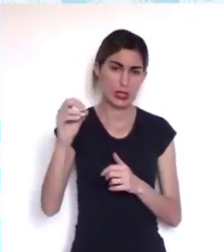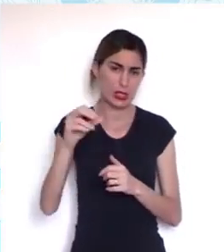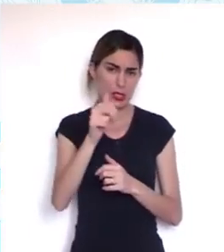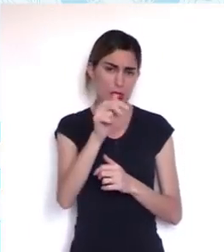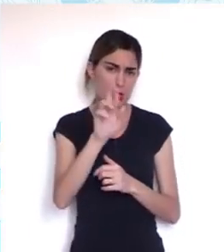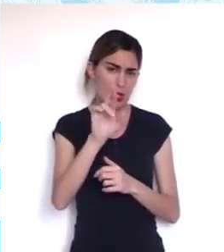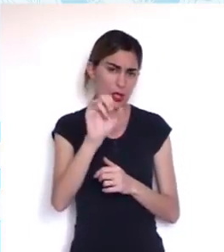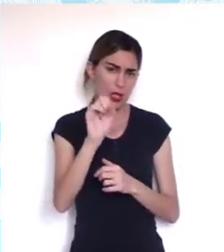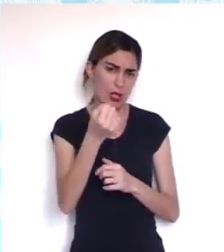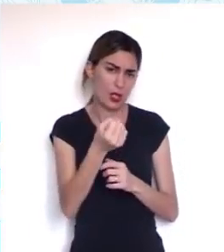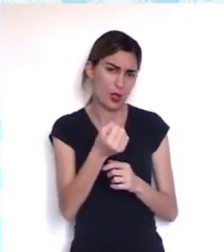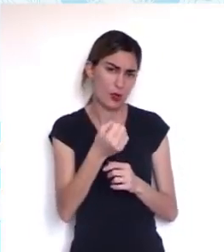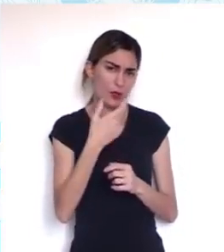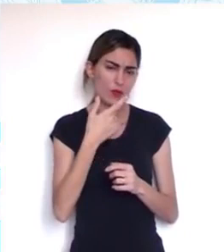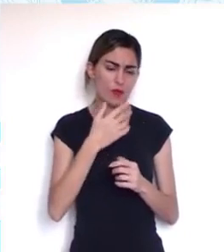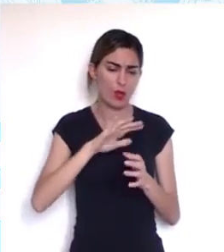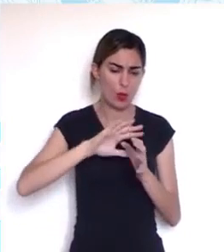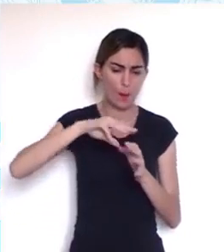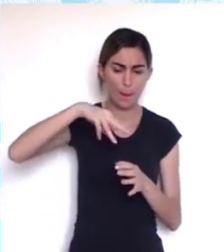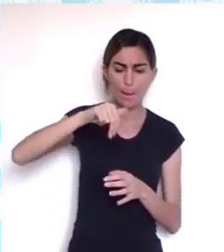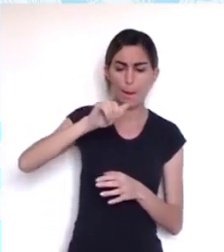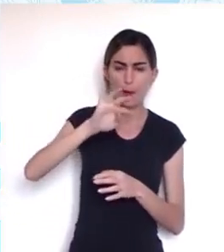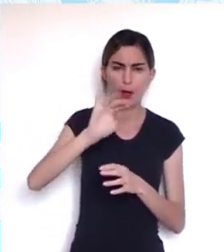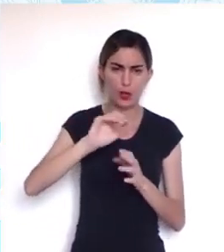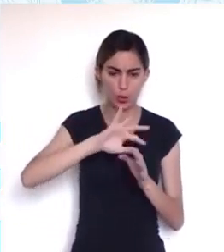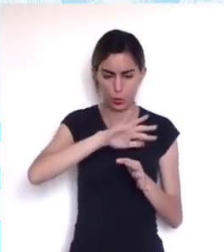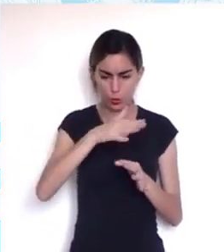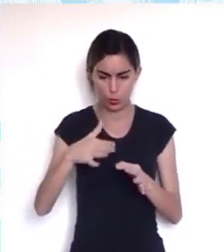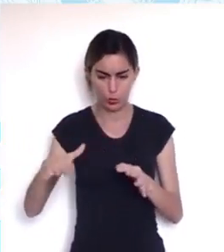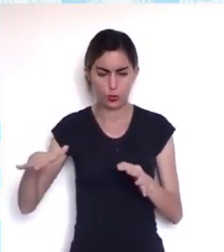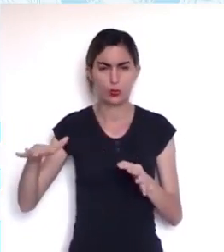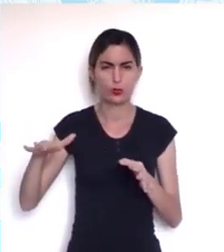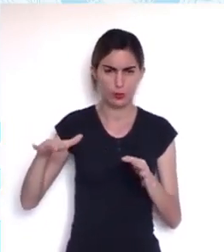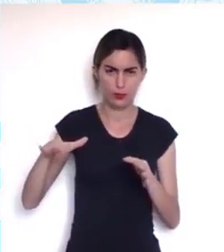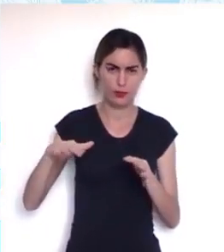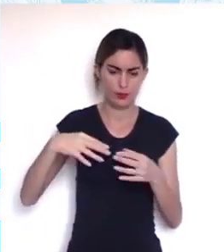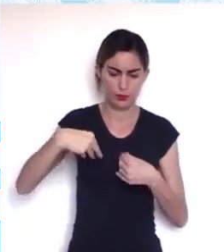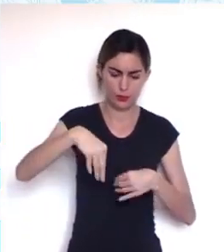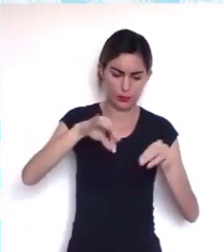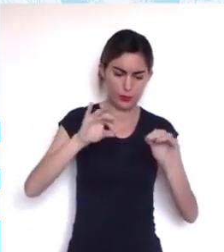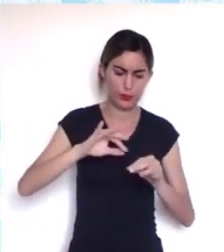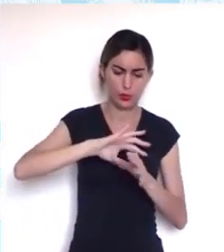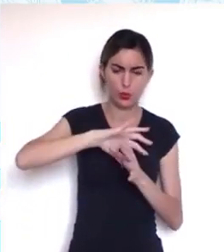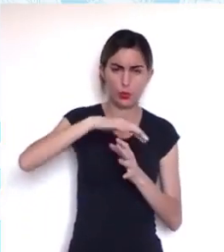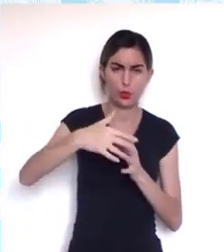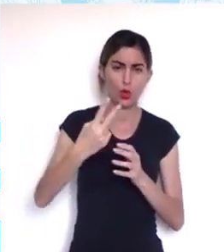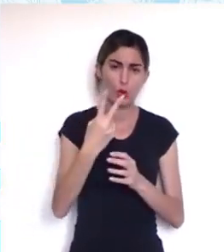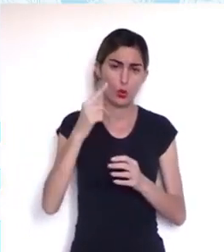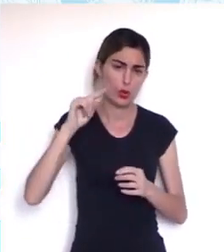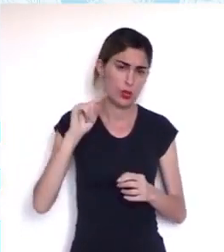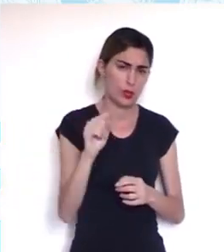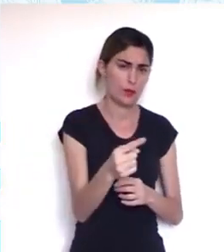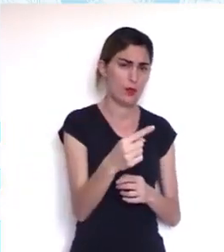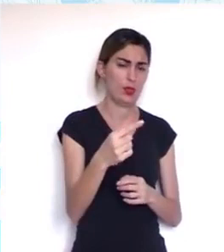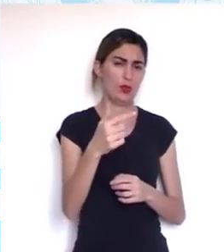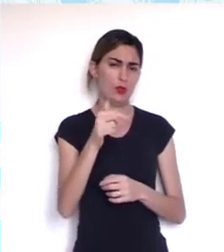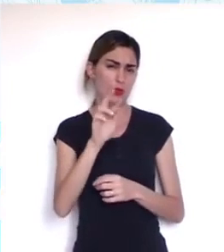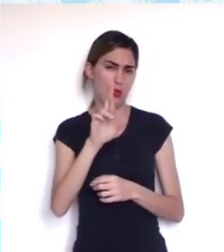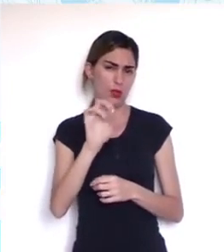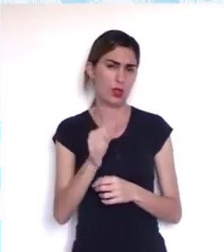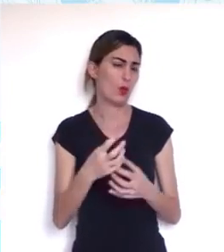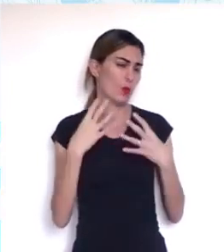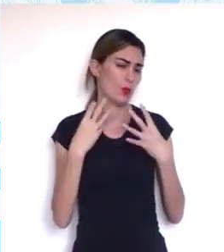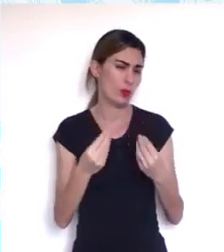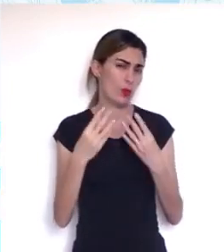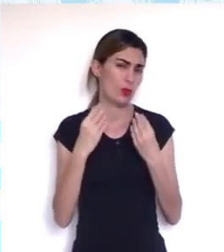graus Celsius. Quando se trata do manto, veja só que de 100 graus Celsius, a gente vai para 2.000 graus